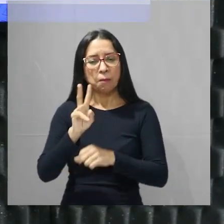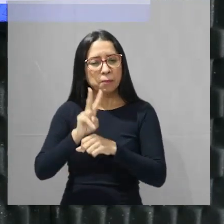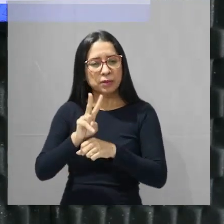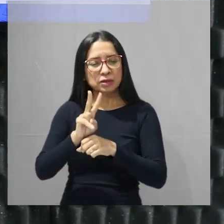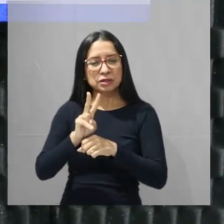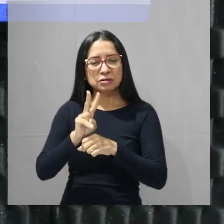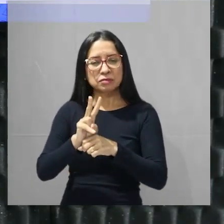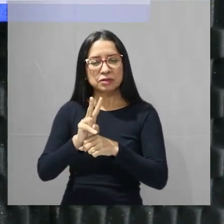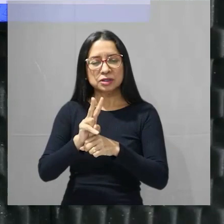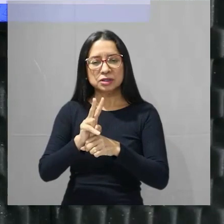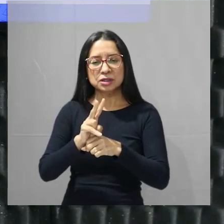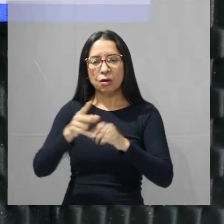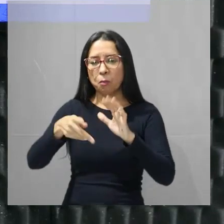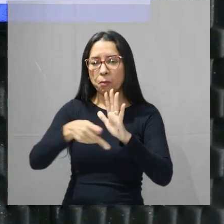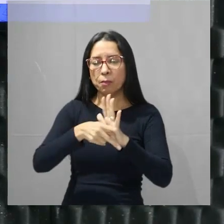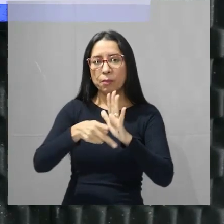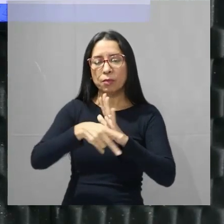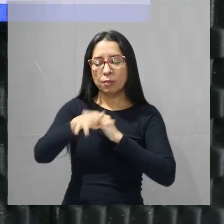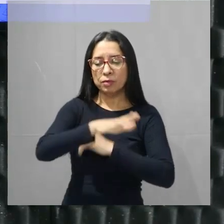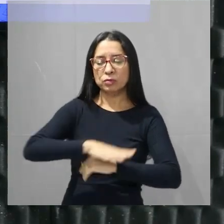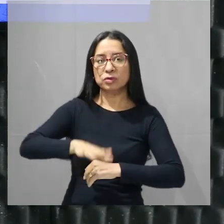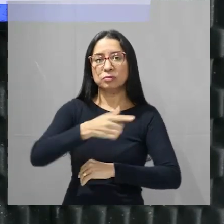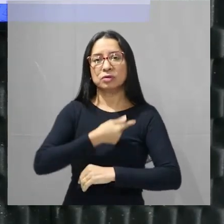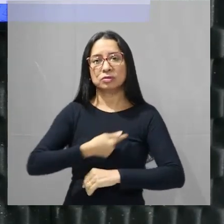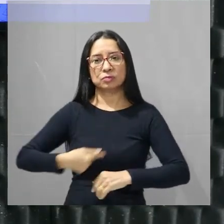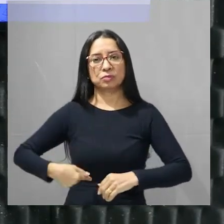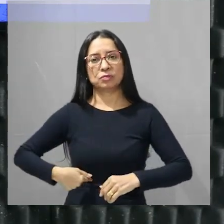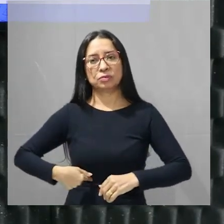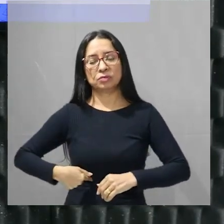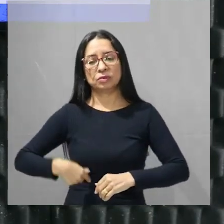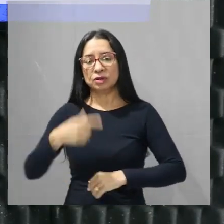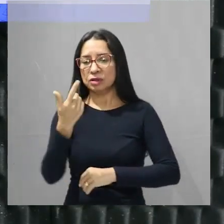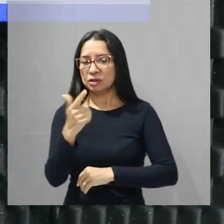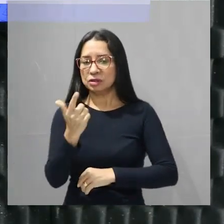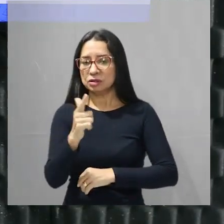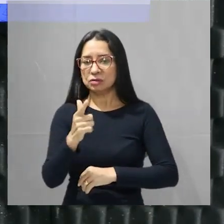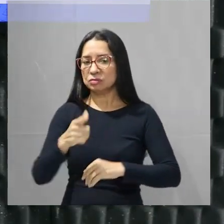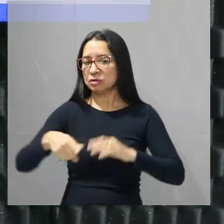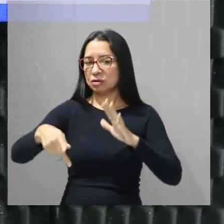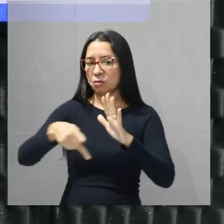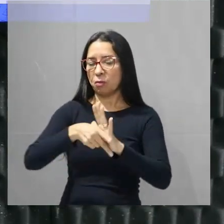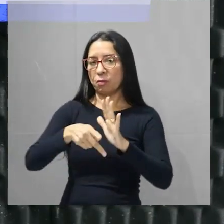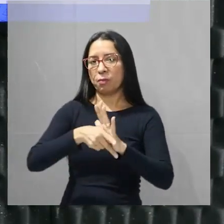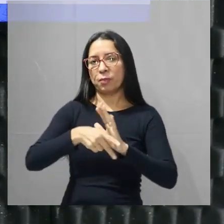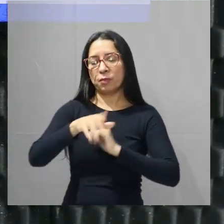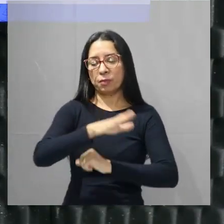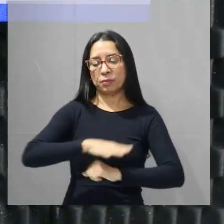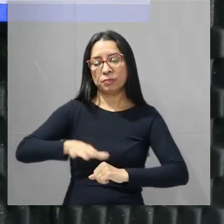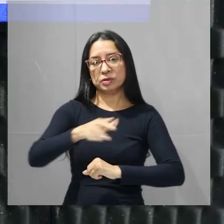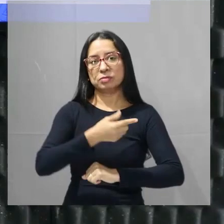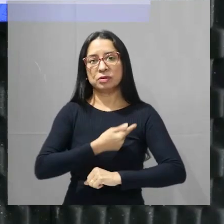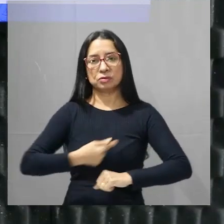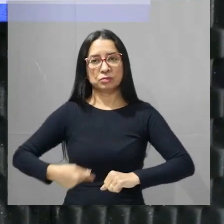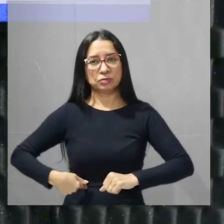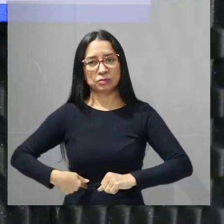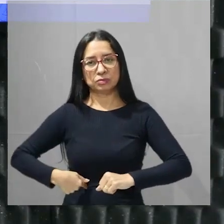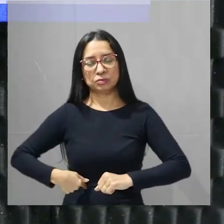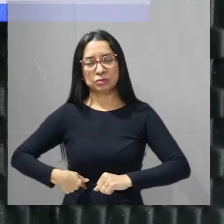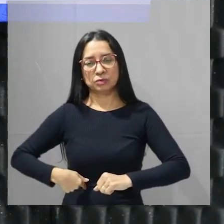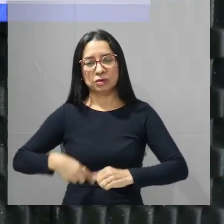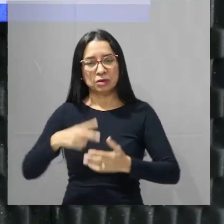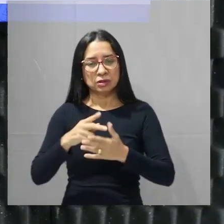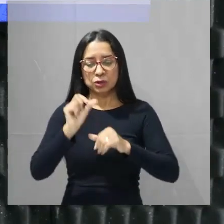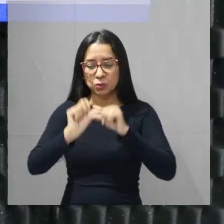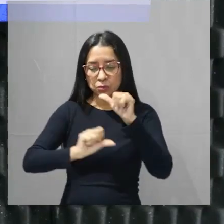ali, a cidade cada vez mais tempo é vendida. Ou seja, não tem essa essência do espaço público. Está se tornando cada vez mais privado, galera. Tá